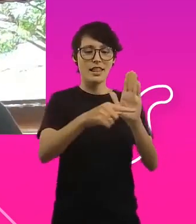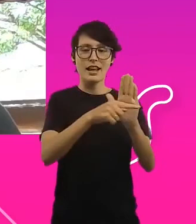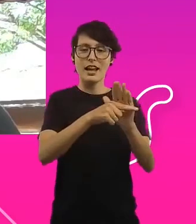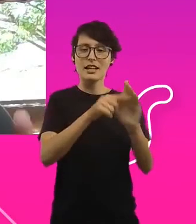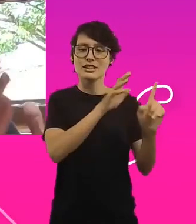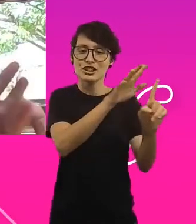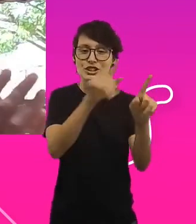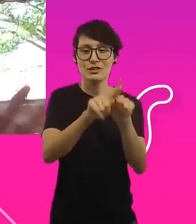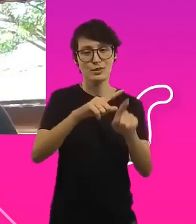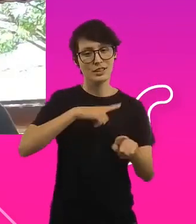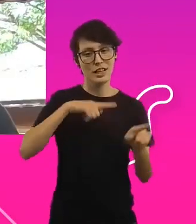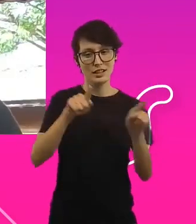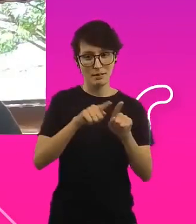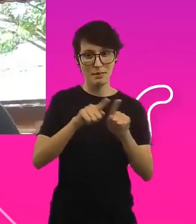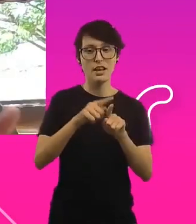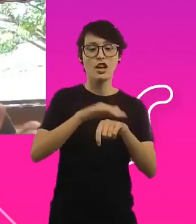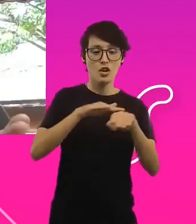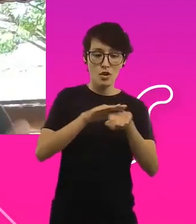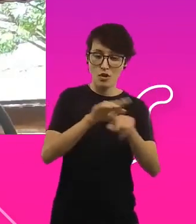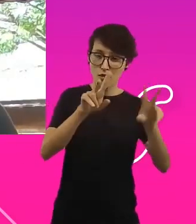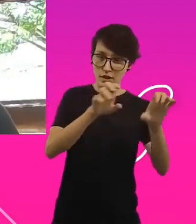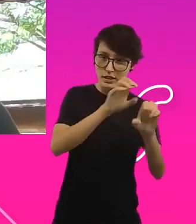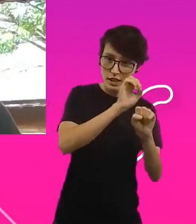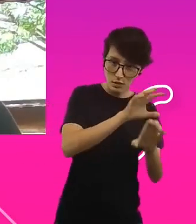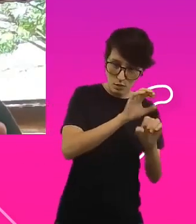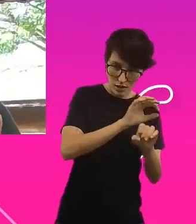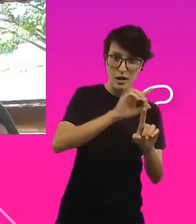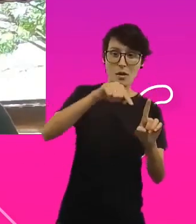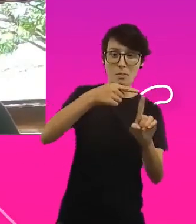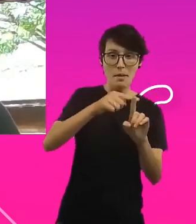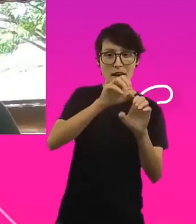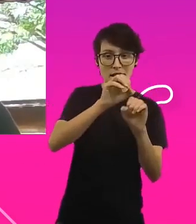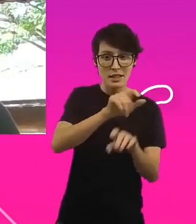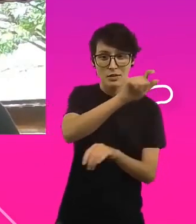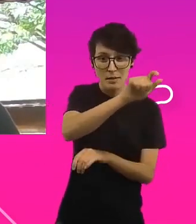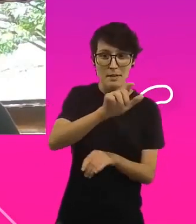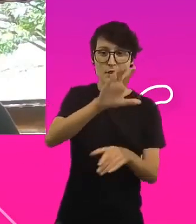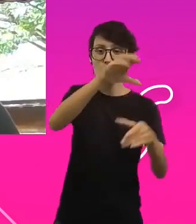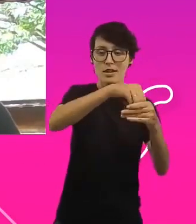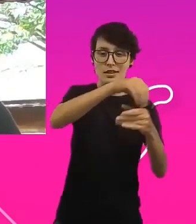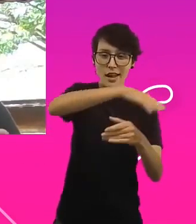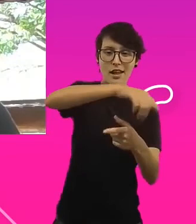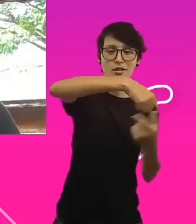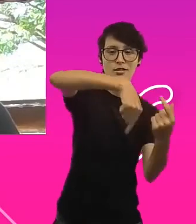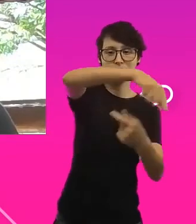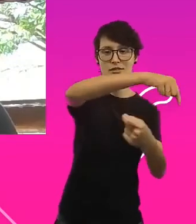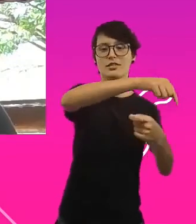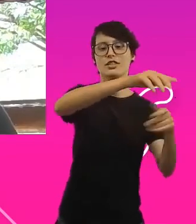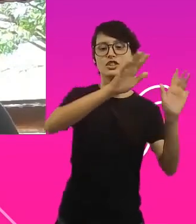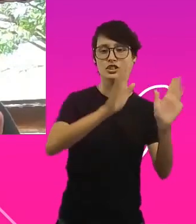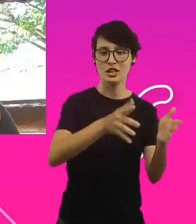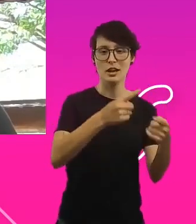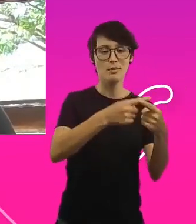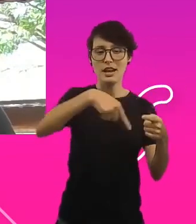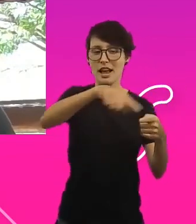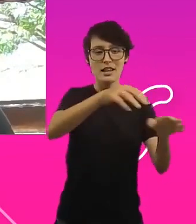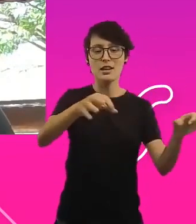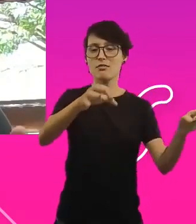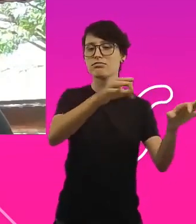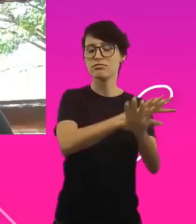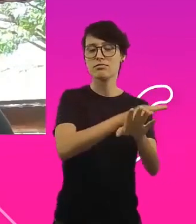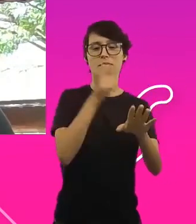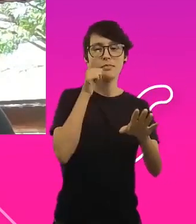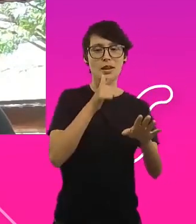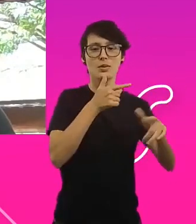Então a gente precisa falar de educação, a gente precisa educar as pessoas que estão dentro do mercado de trabalho, porque elas não estão preparadas para trabalhar num